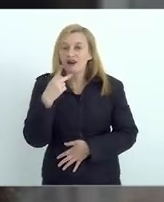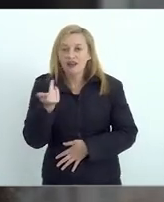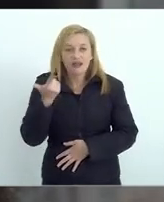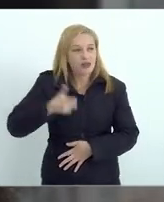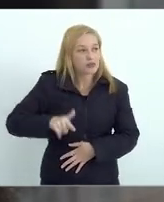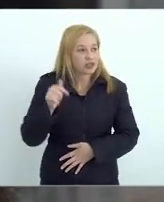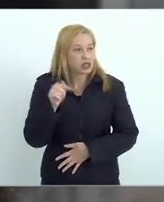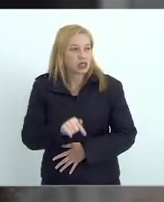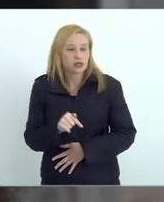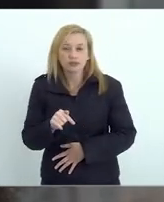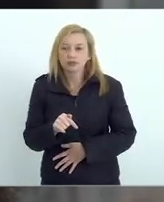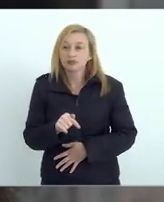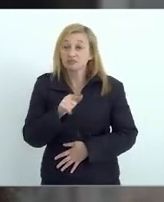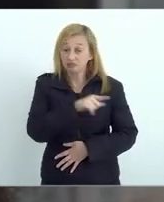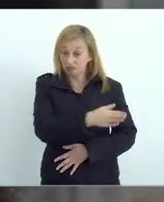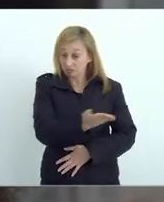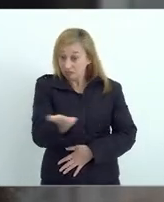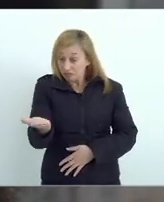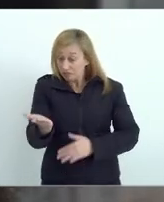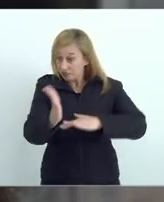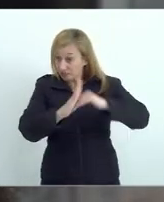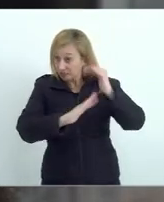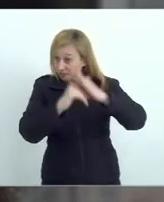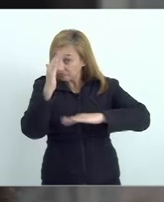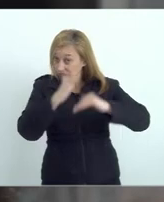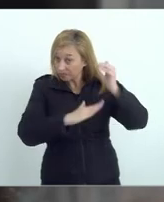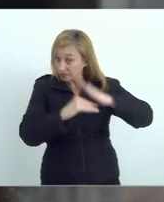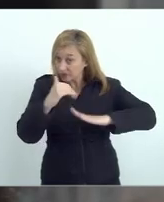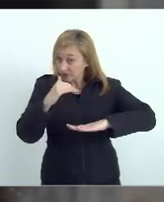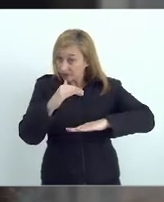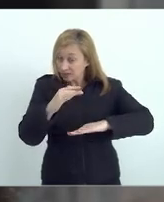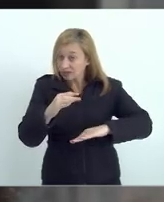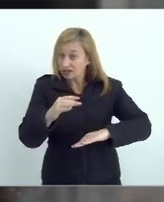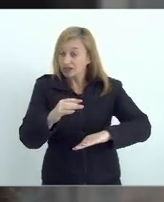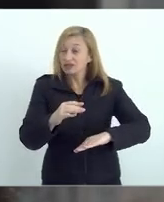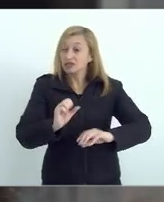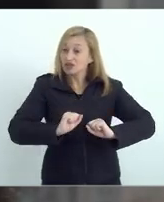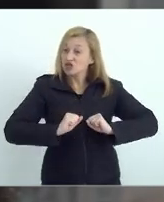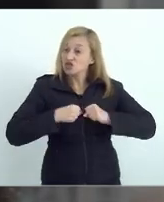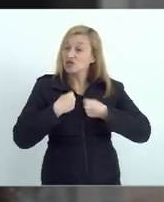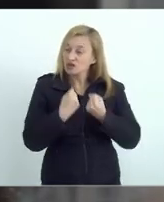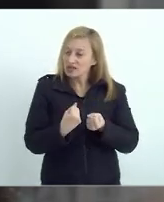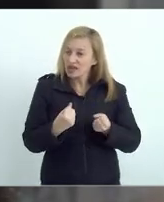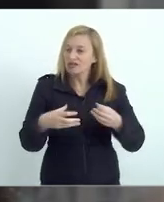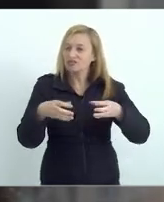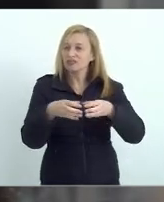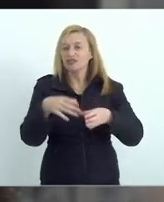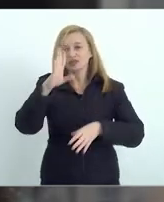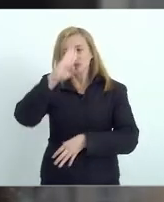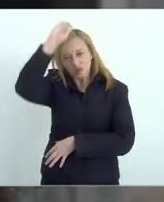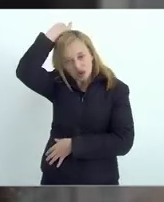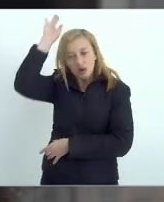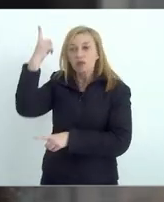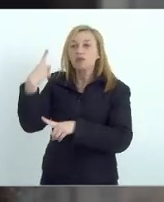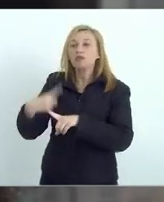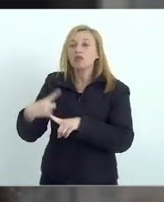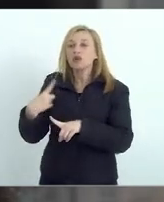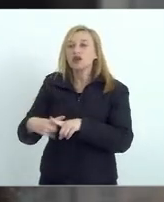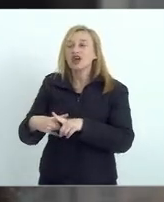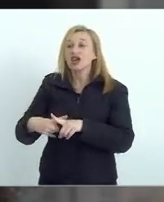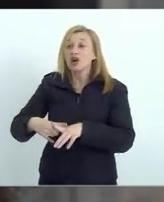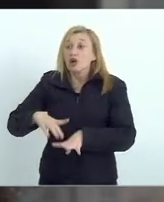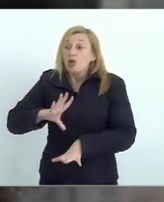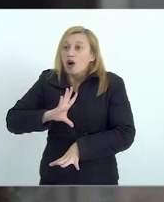aqui que esses profissionais serão é muito dedicados ao Corpo de Bombeiros porque é uma verdadeira